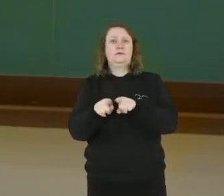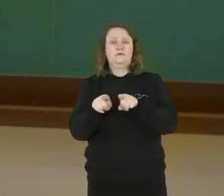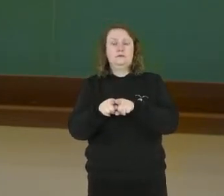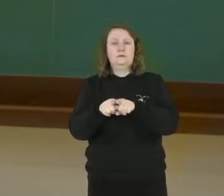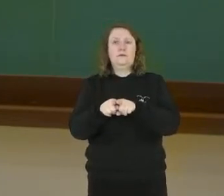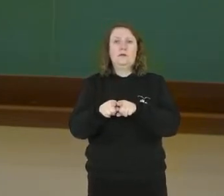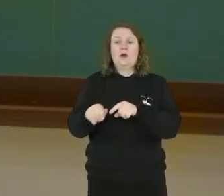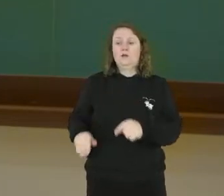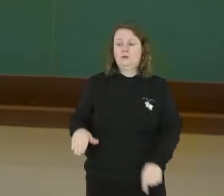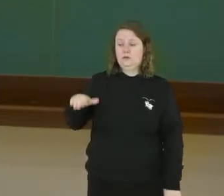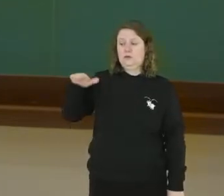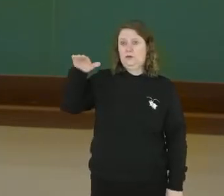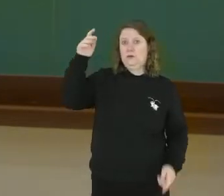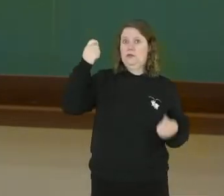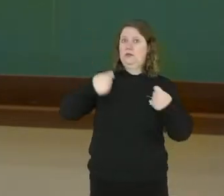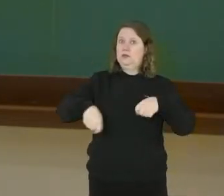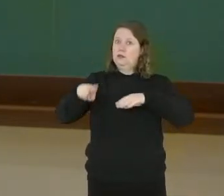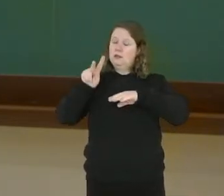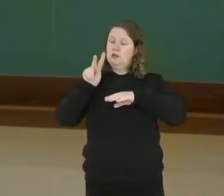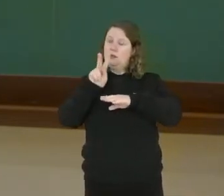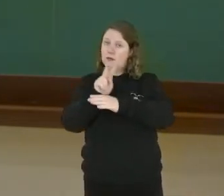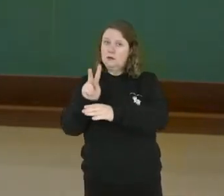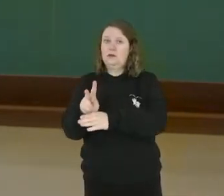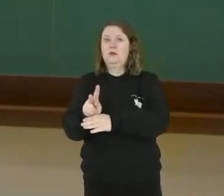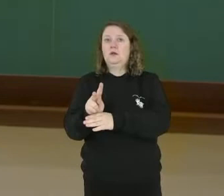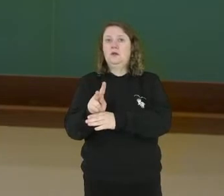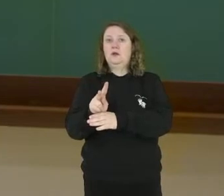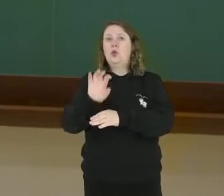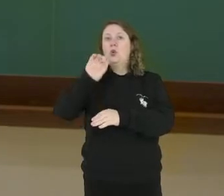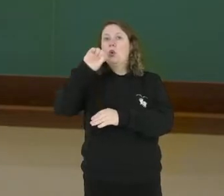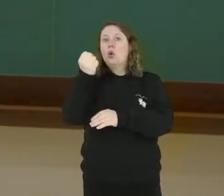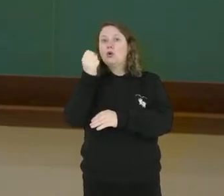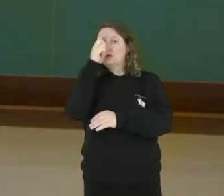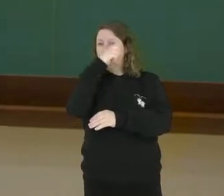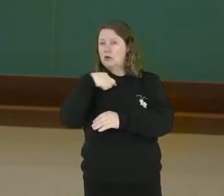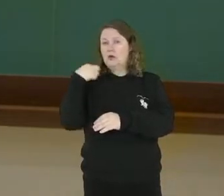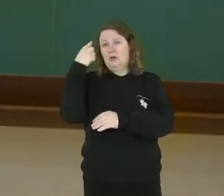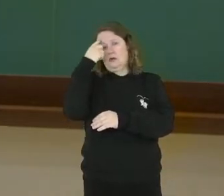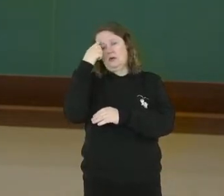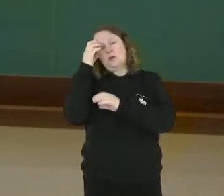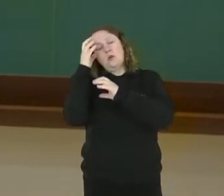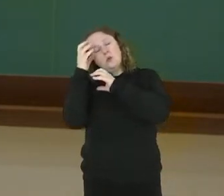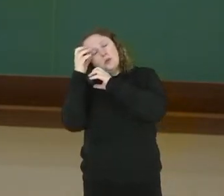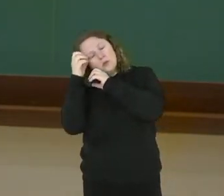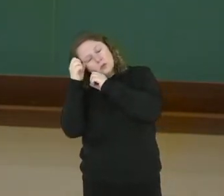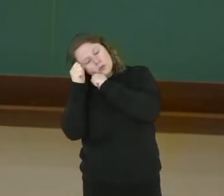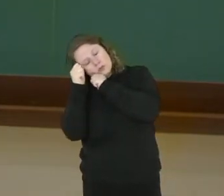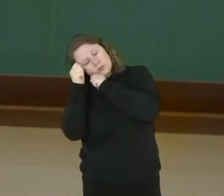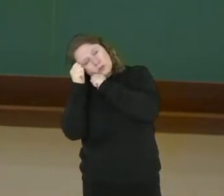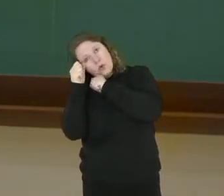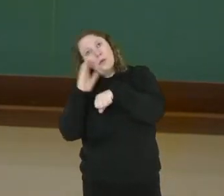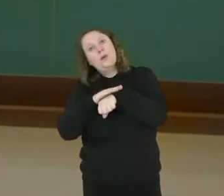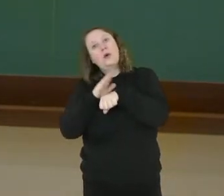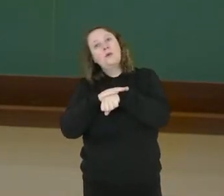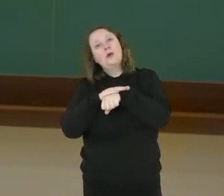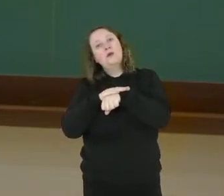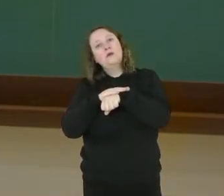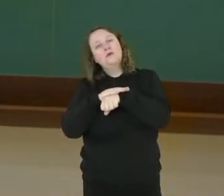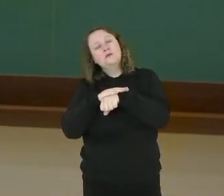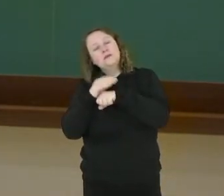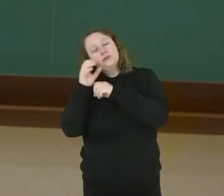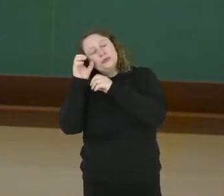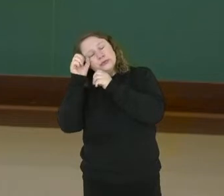fica adulto, tem alguns hábitos. Por exemplo, dormir no mínimo 8 horas. Por quê? Porque no sono a mente descansa.